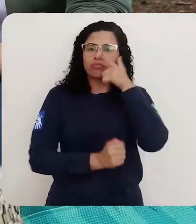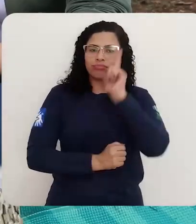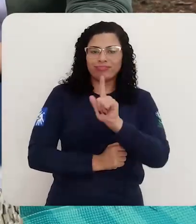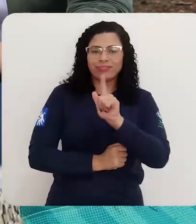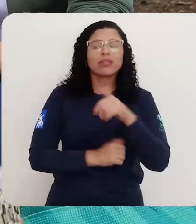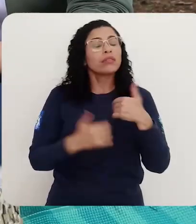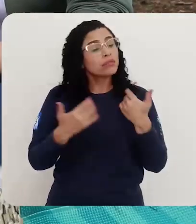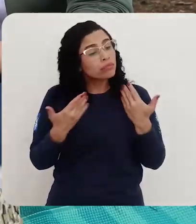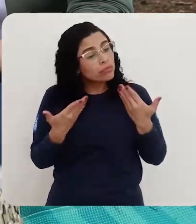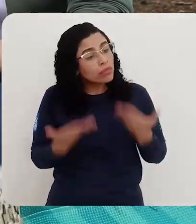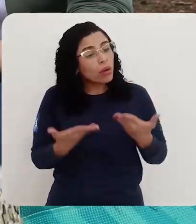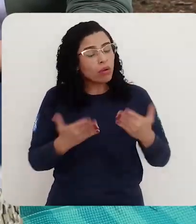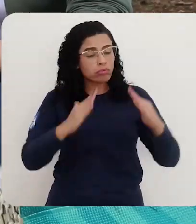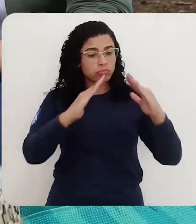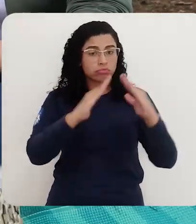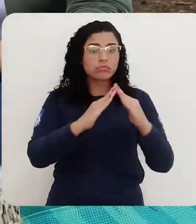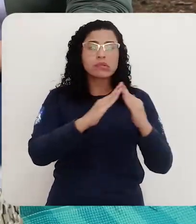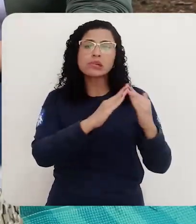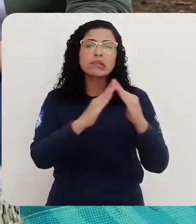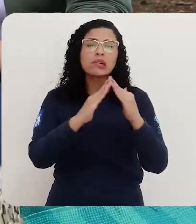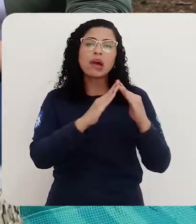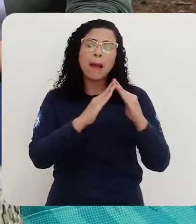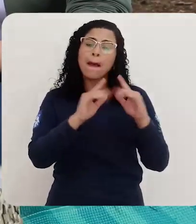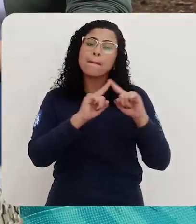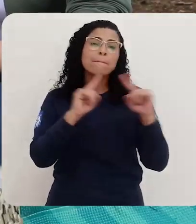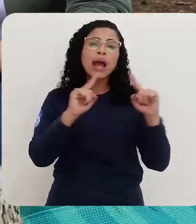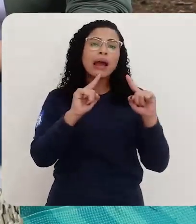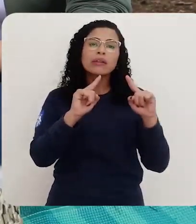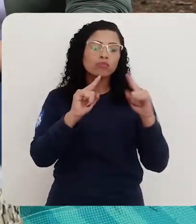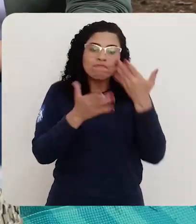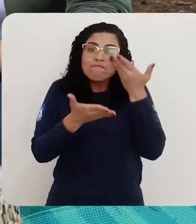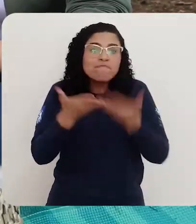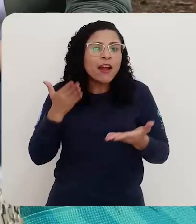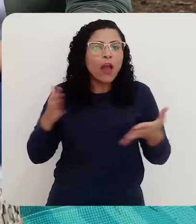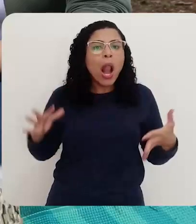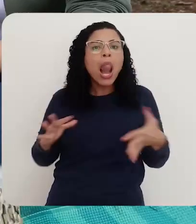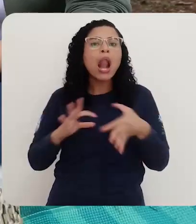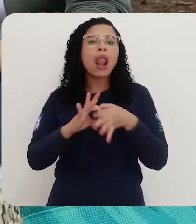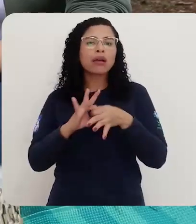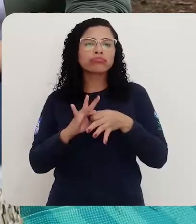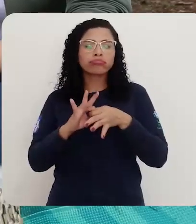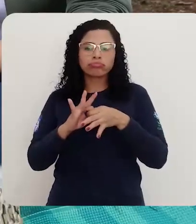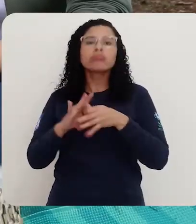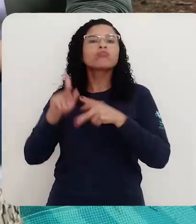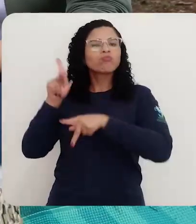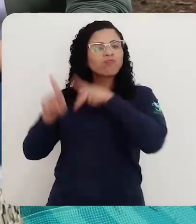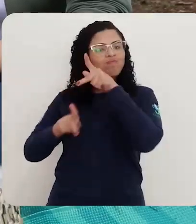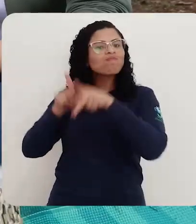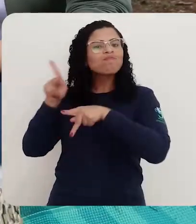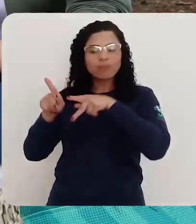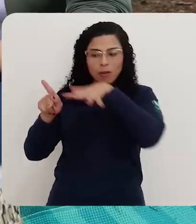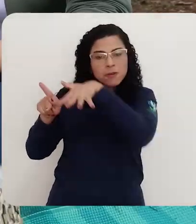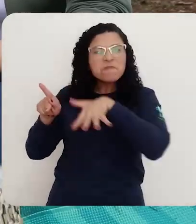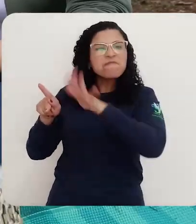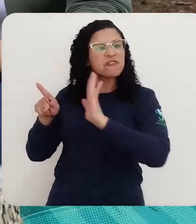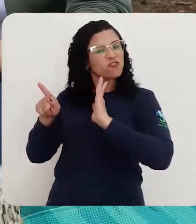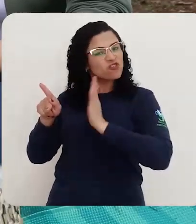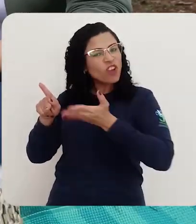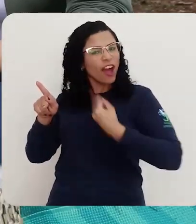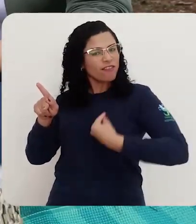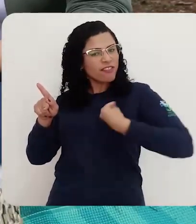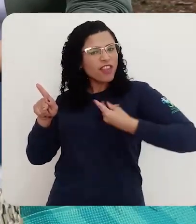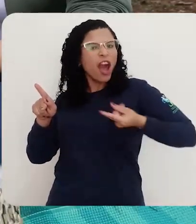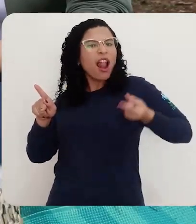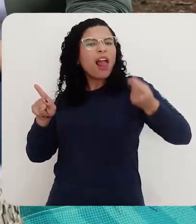escola. Então, a gente foi morar num bairro periférico, mas a gente não perdeu o vínculo com esse meio que a gente